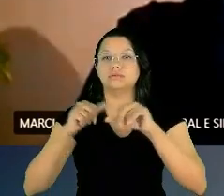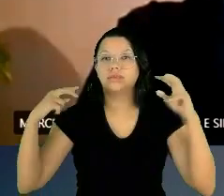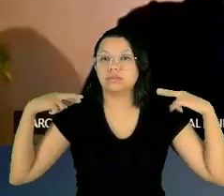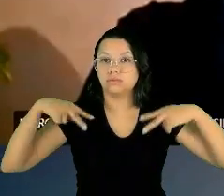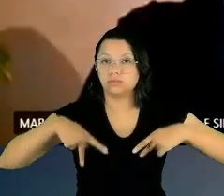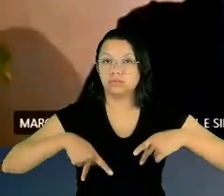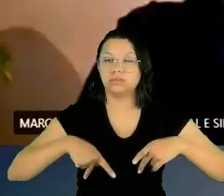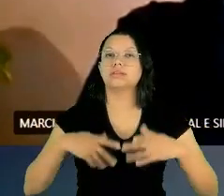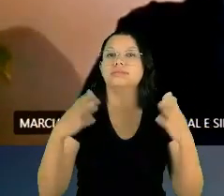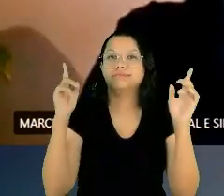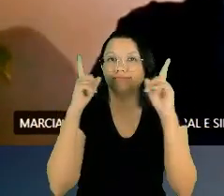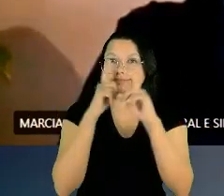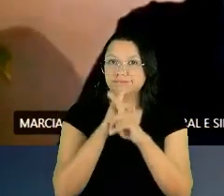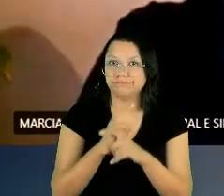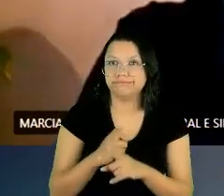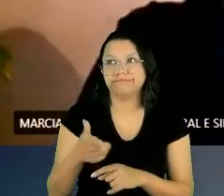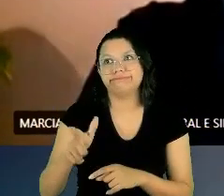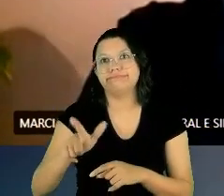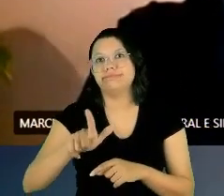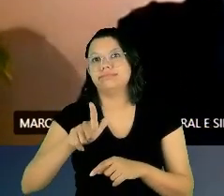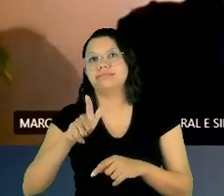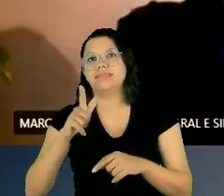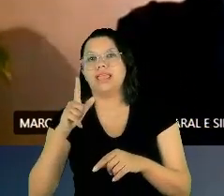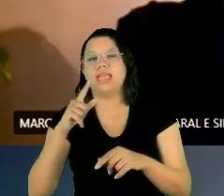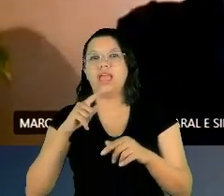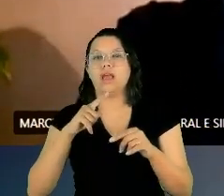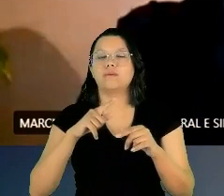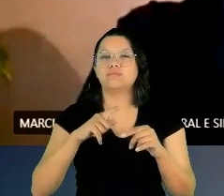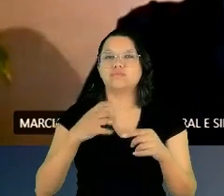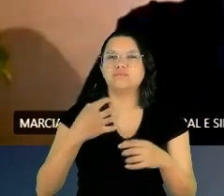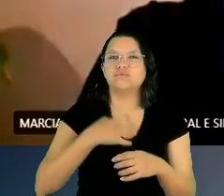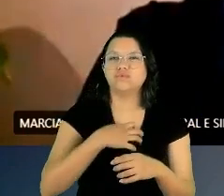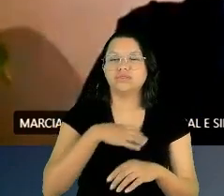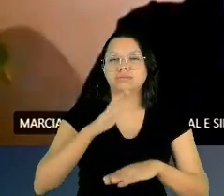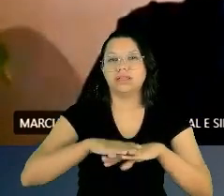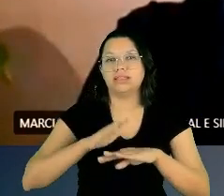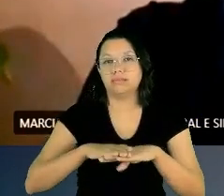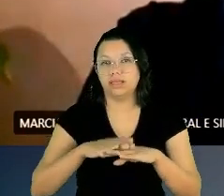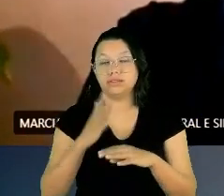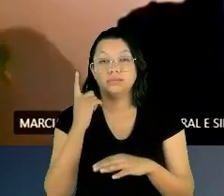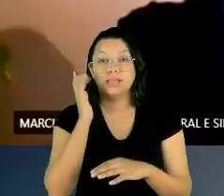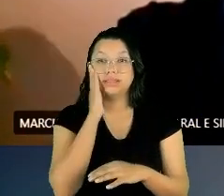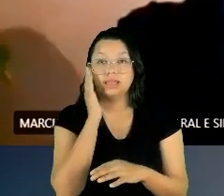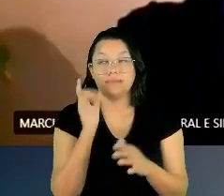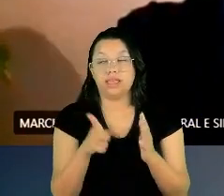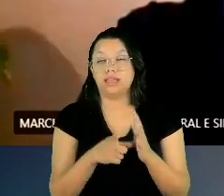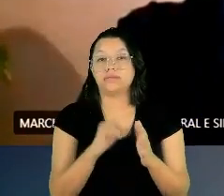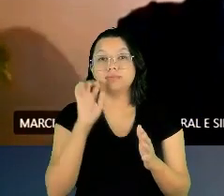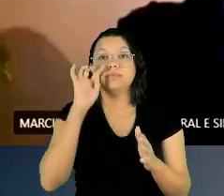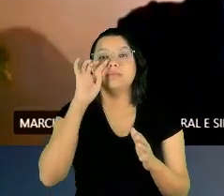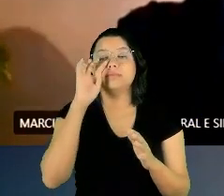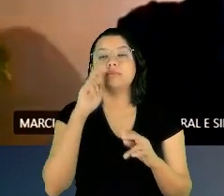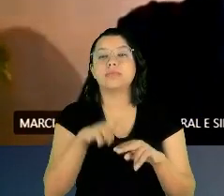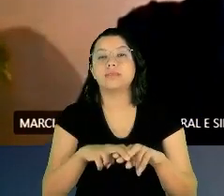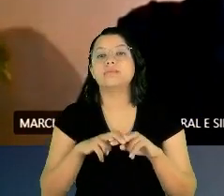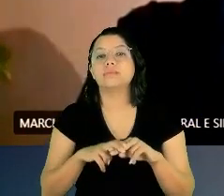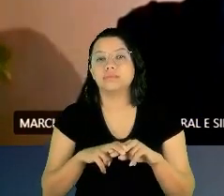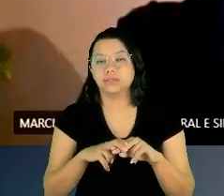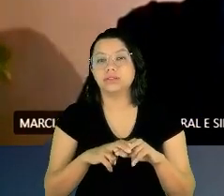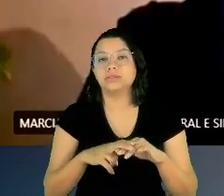ser complexo que nós somos e que não tem uma forma matemática para prever. E é por isso que a